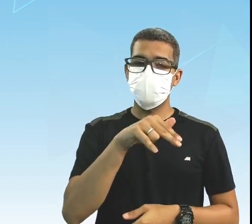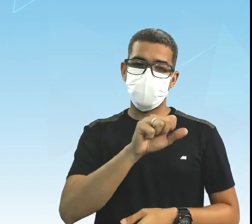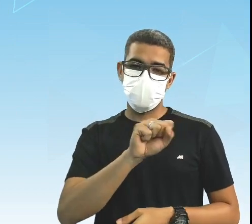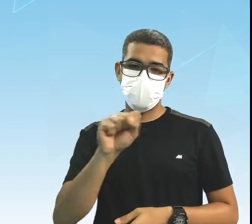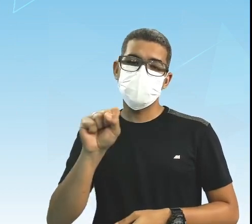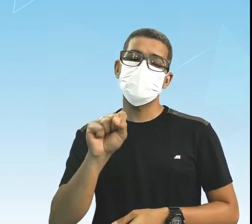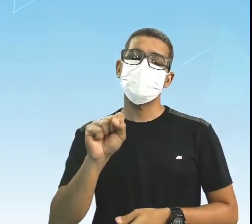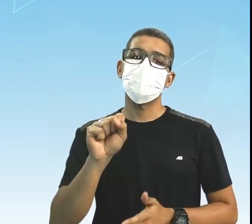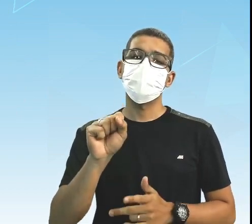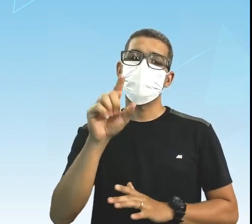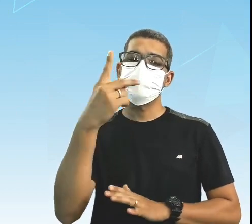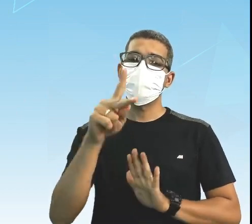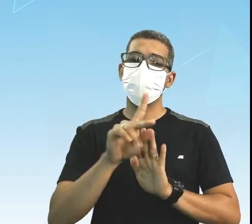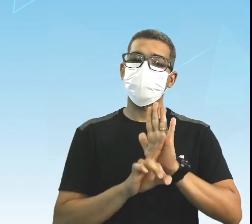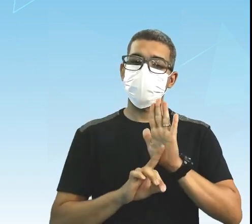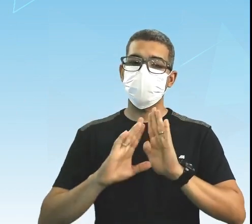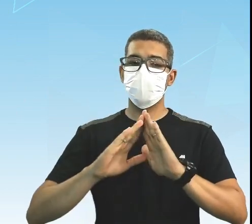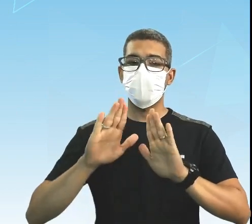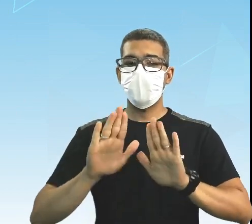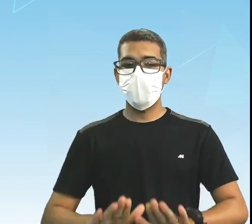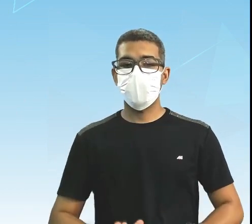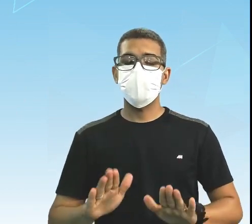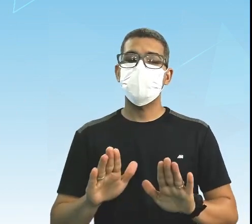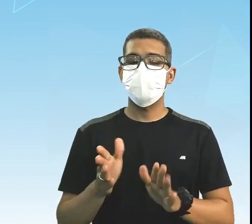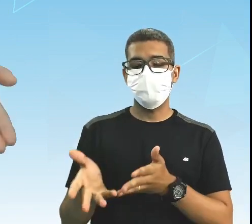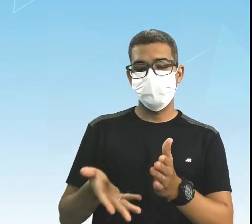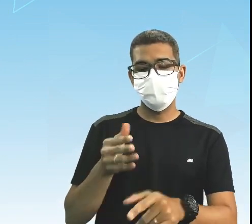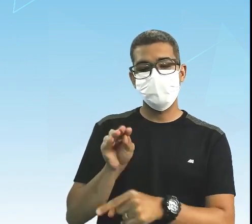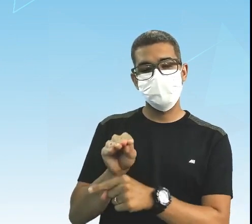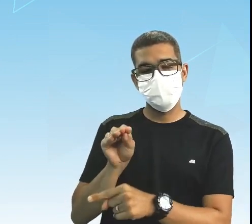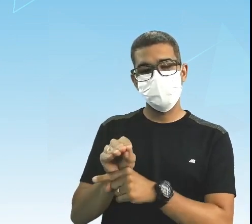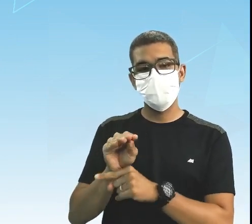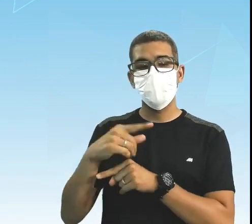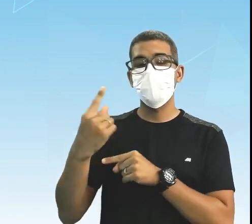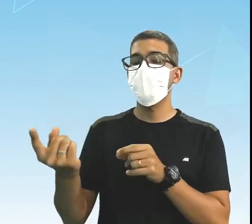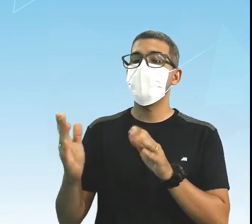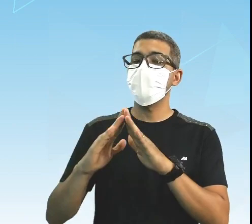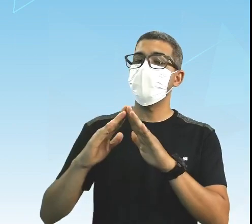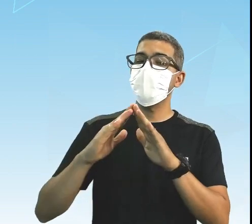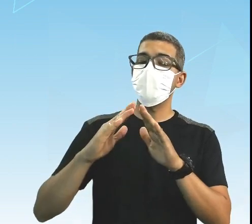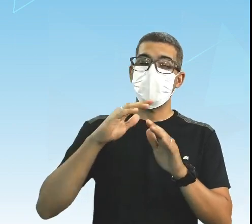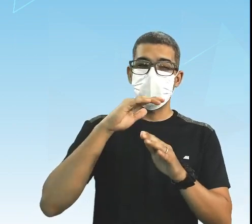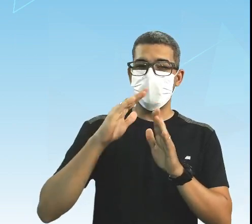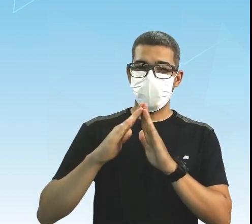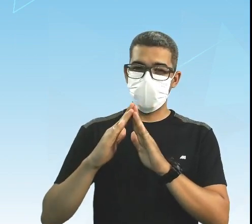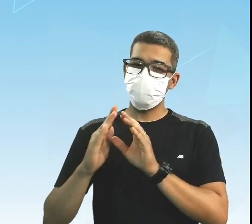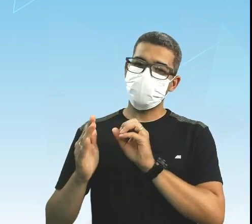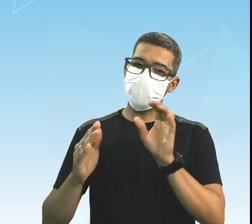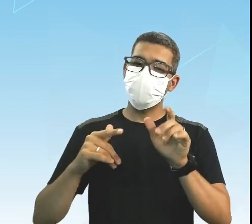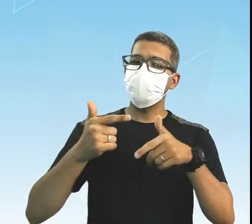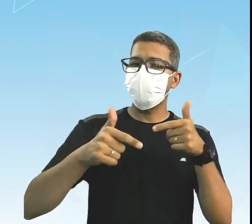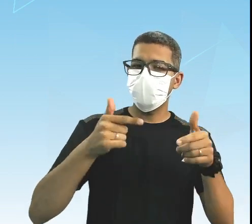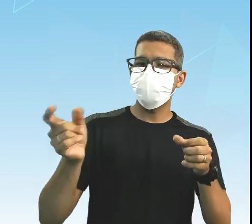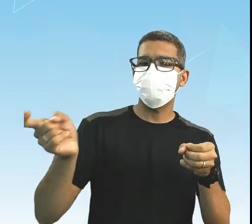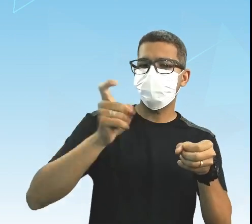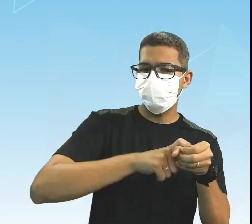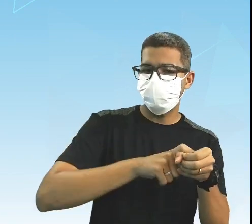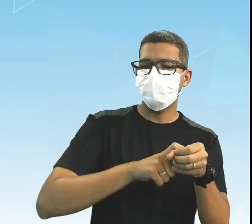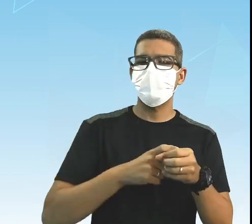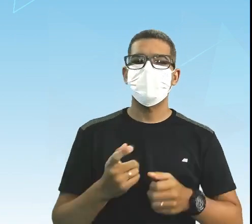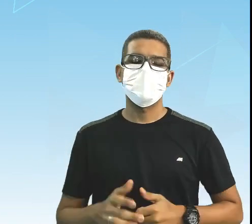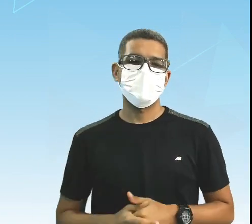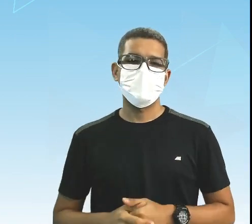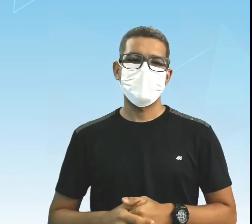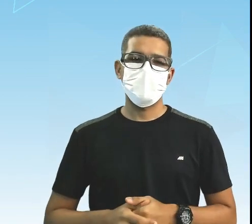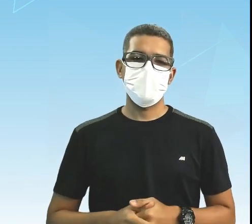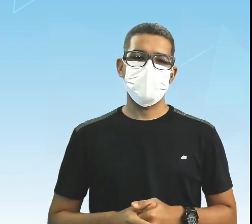direitos, ficar em casa, cuidar da sua cria, da sua criança, depois retornar ao trabalho sem perder o trabalho. Isso tudo garantido por lei,